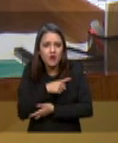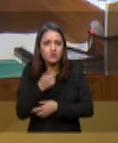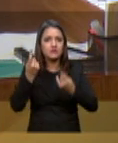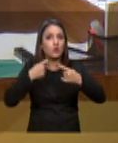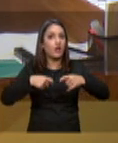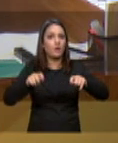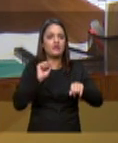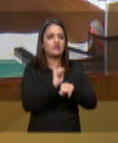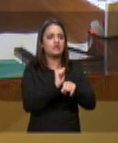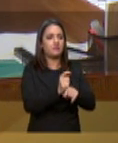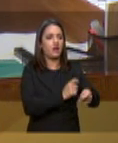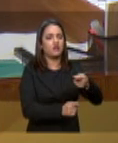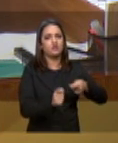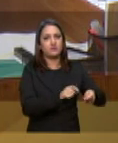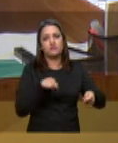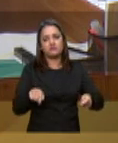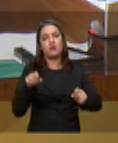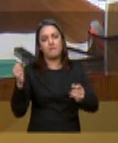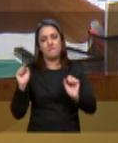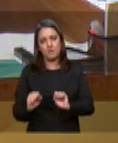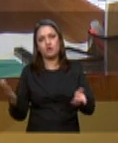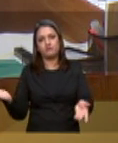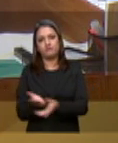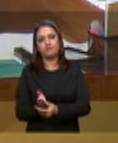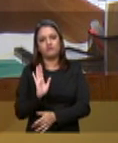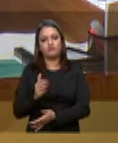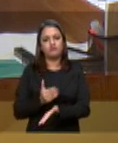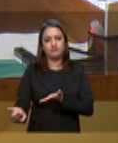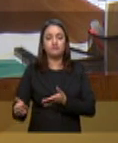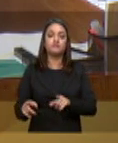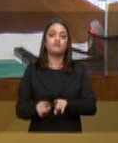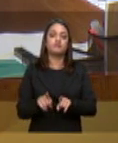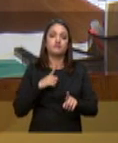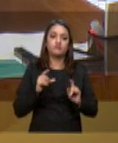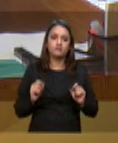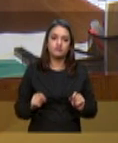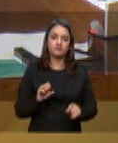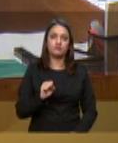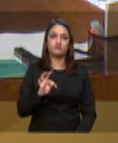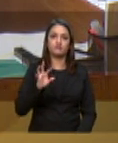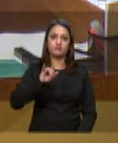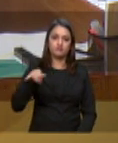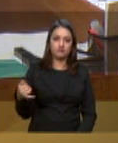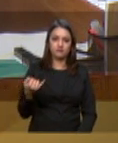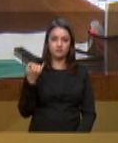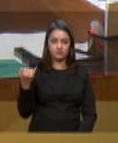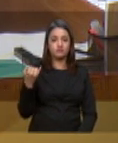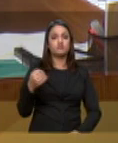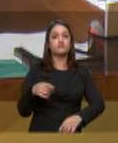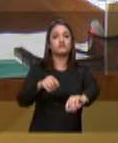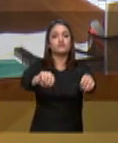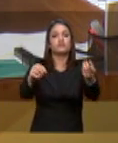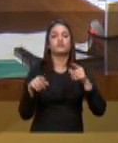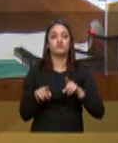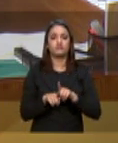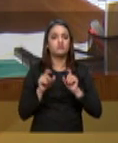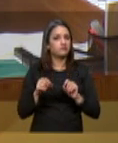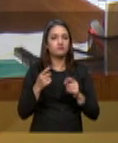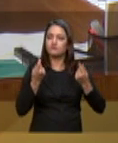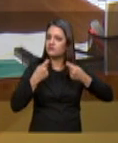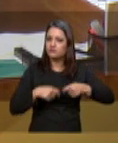do ardil aplicado. Em linha similar, caminha o Superior Tribunal de Justiça, no que também afasta a exigibilidade da